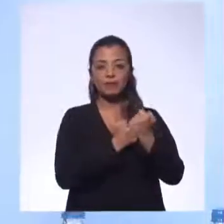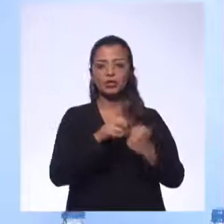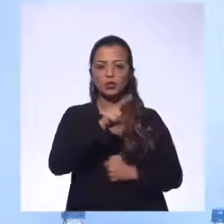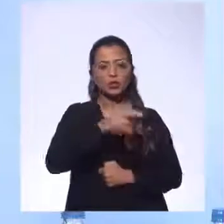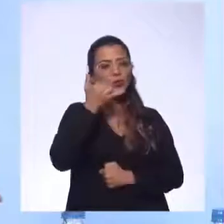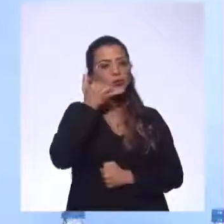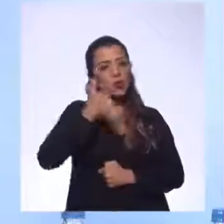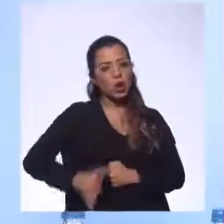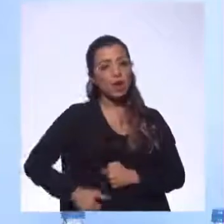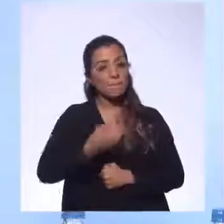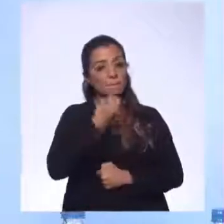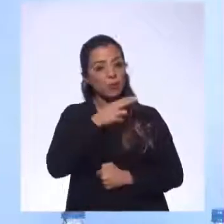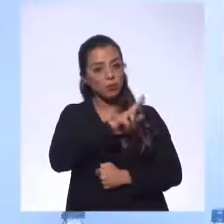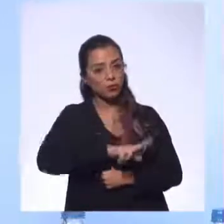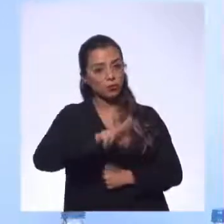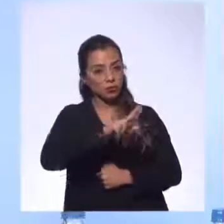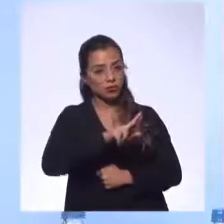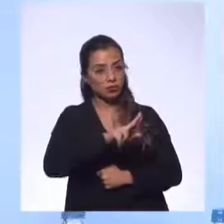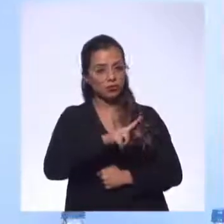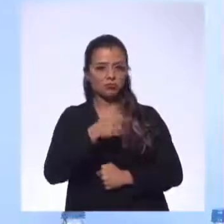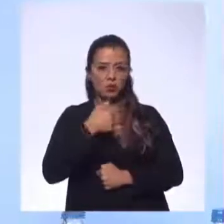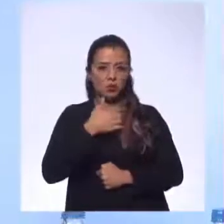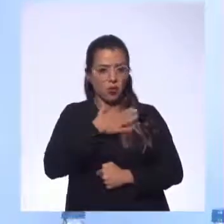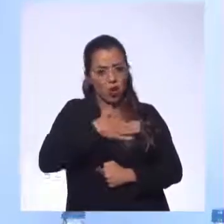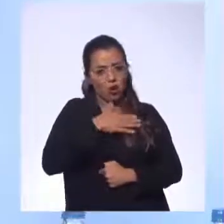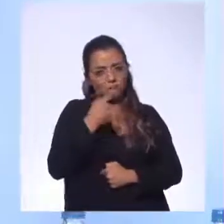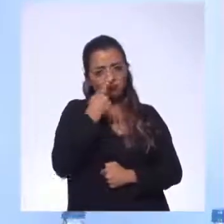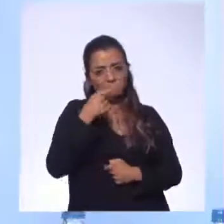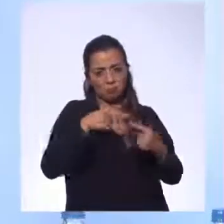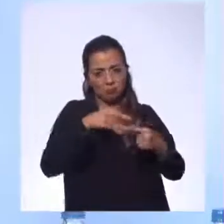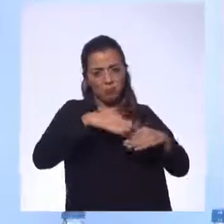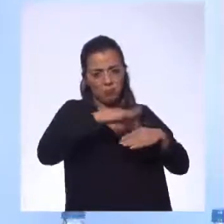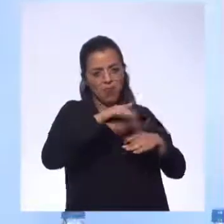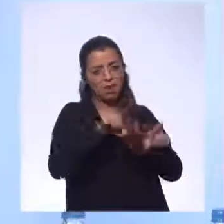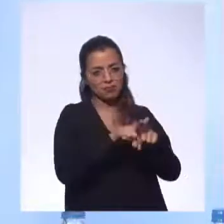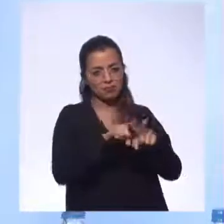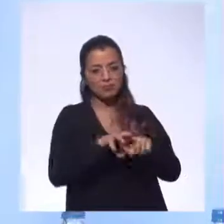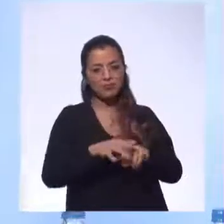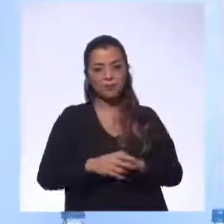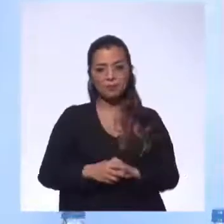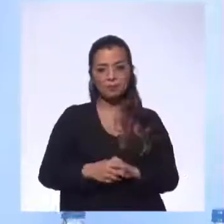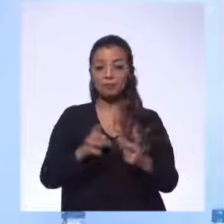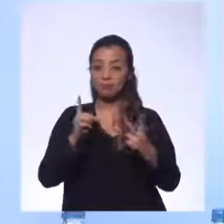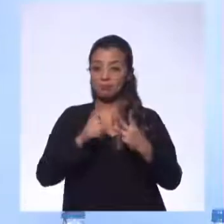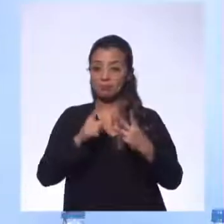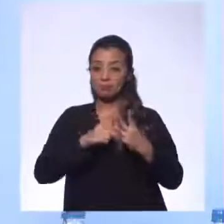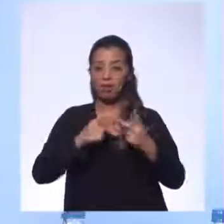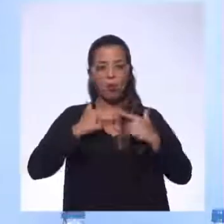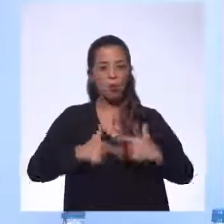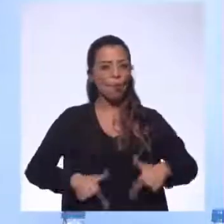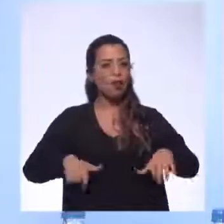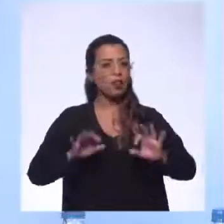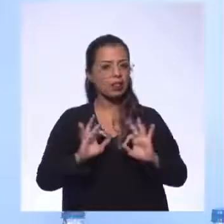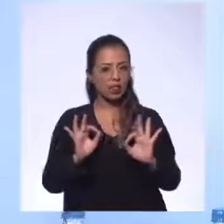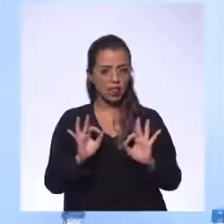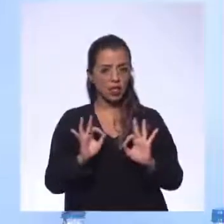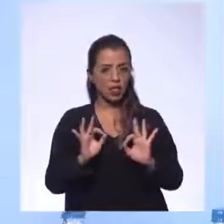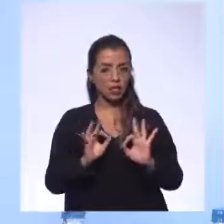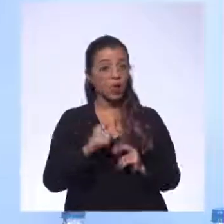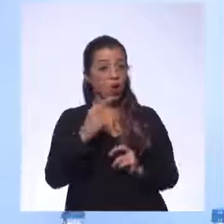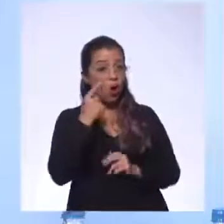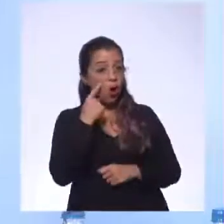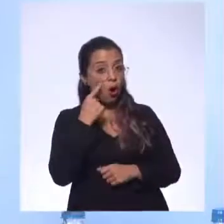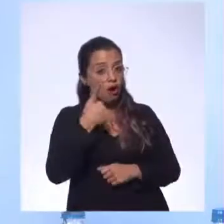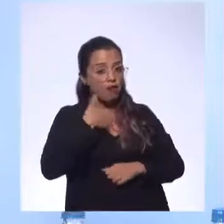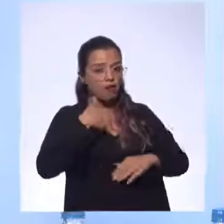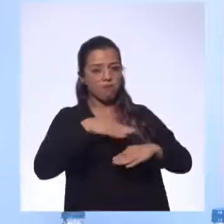não tem como. Eu sou mais para esse lado. Eu acho que não tem como. Sim. Tem o segundo que só traz... Gente, não é porque eu sou mais para esse lado, você também tem